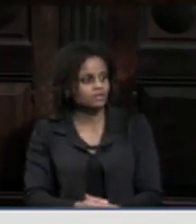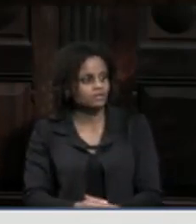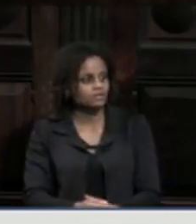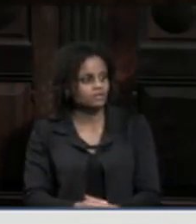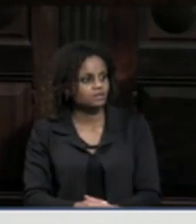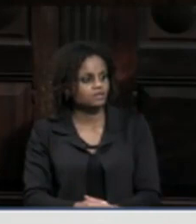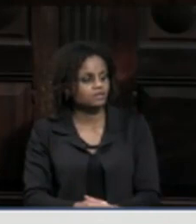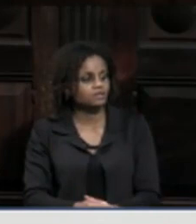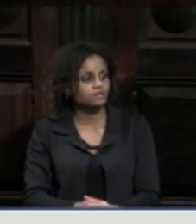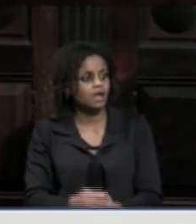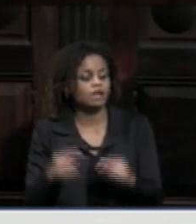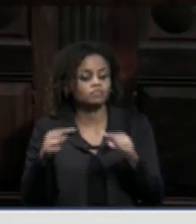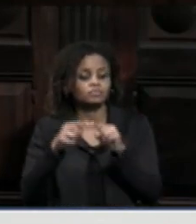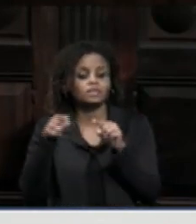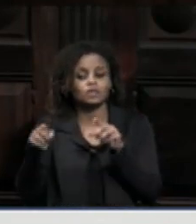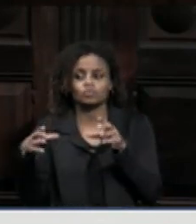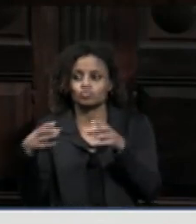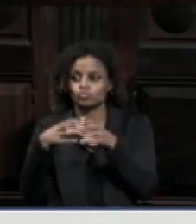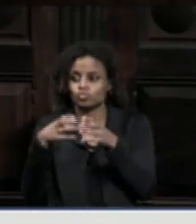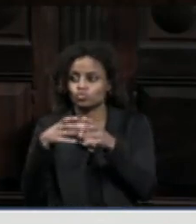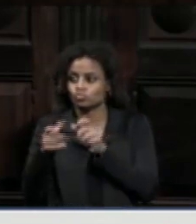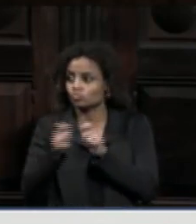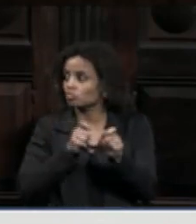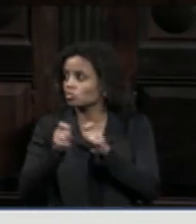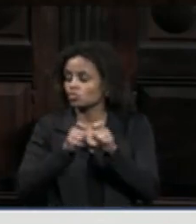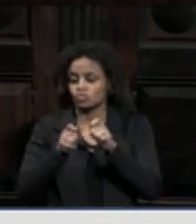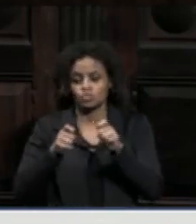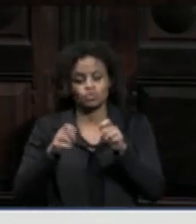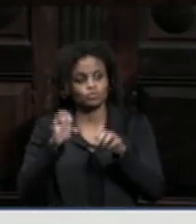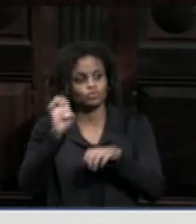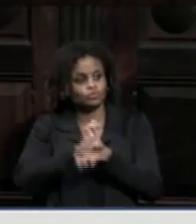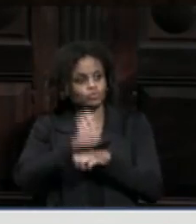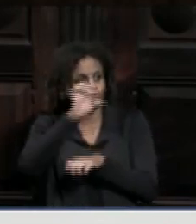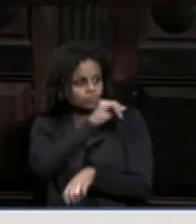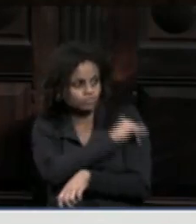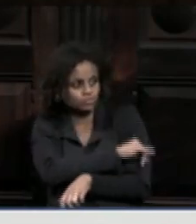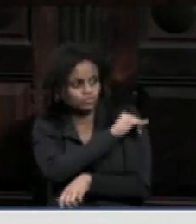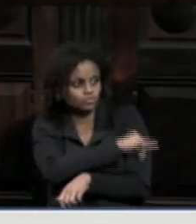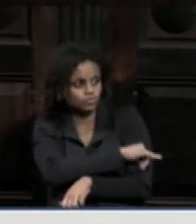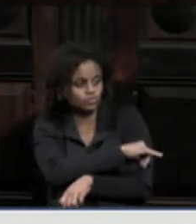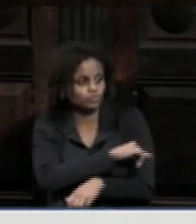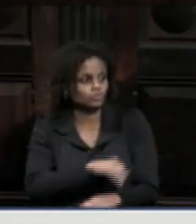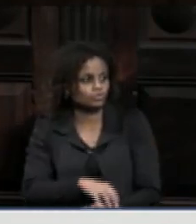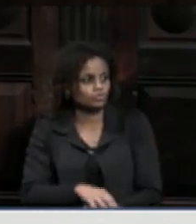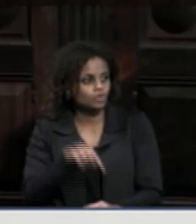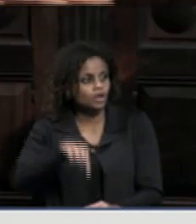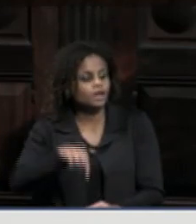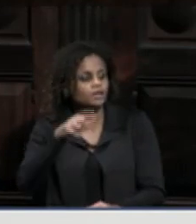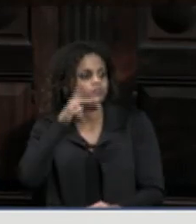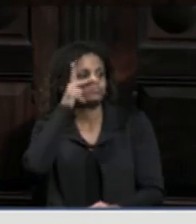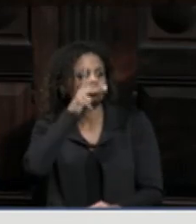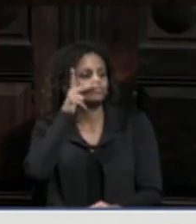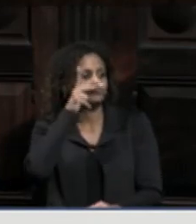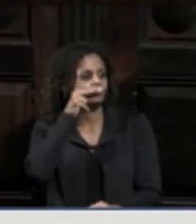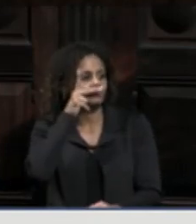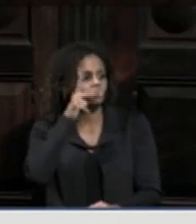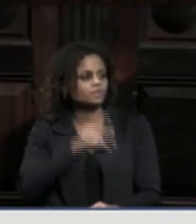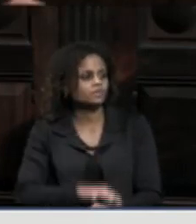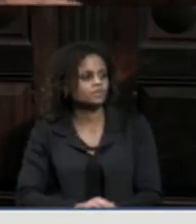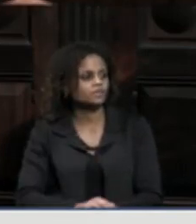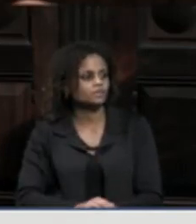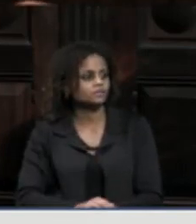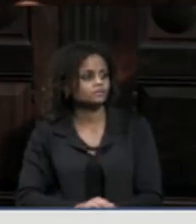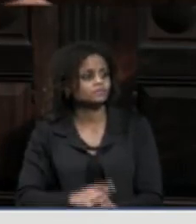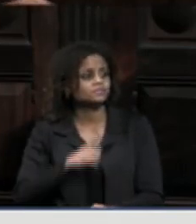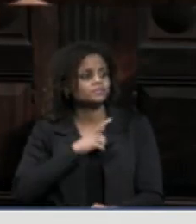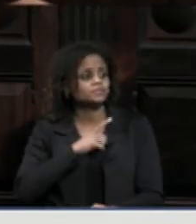aos grupos econômicos do Estado do Rio de Janeiro, este plenário aqui